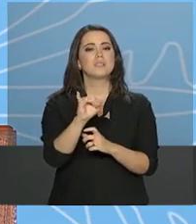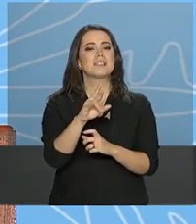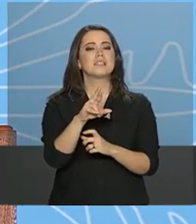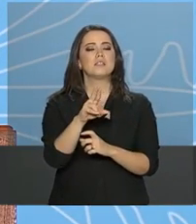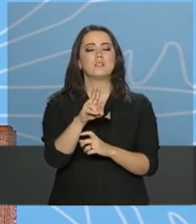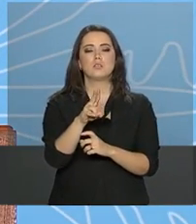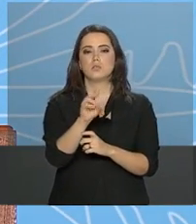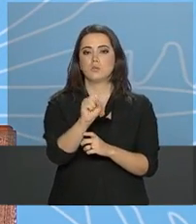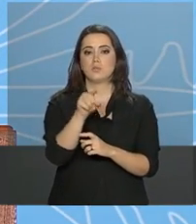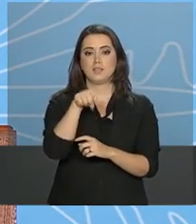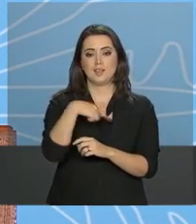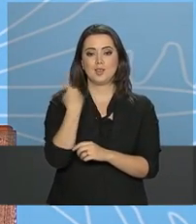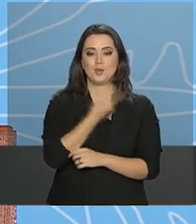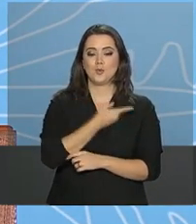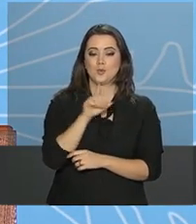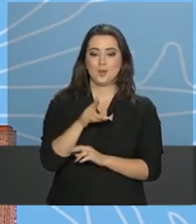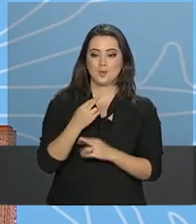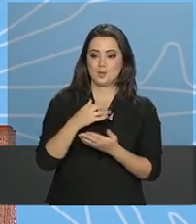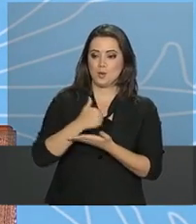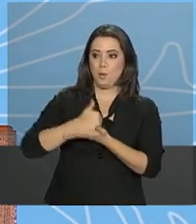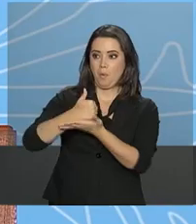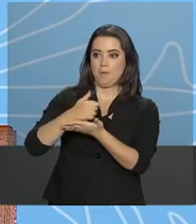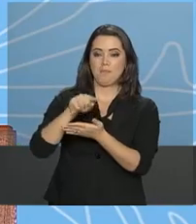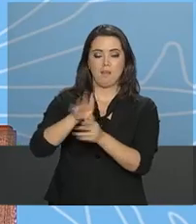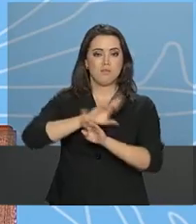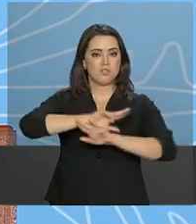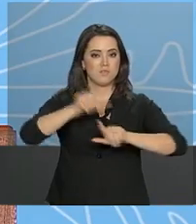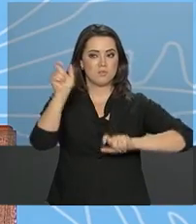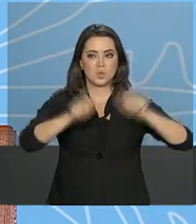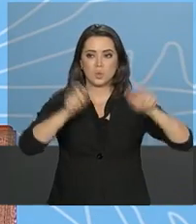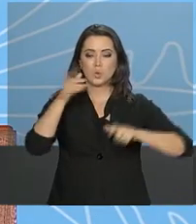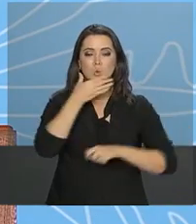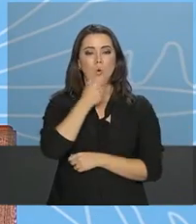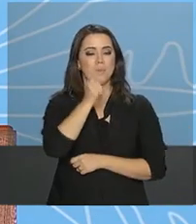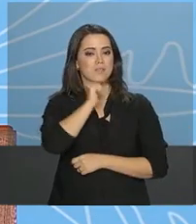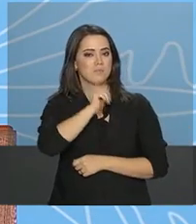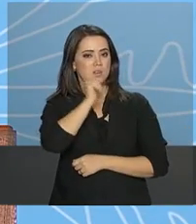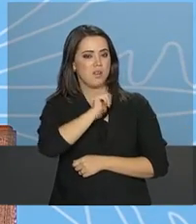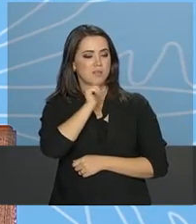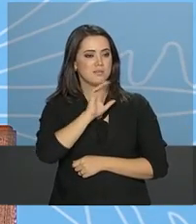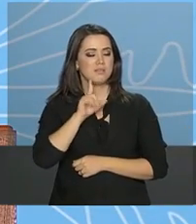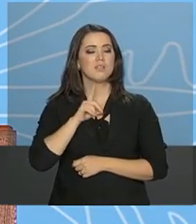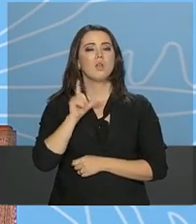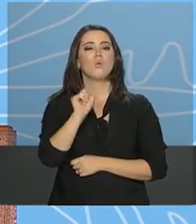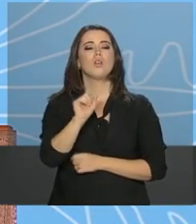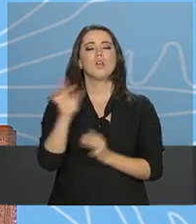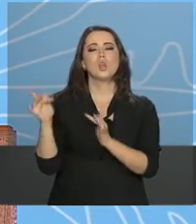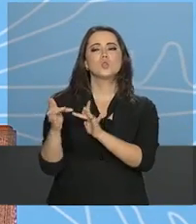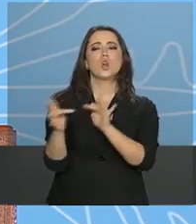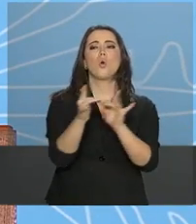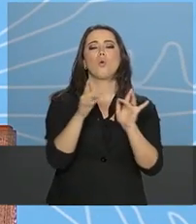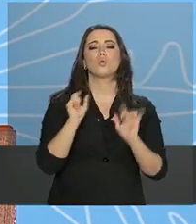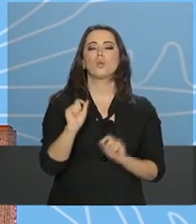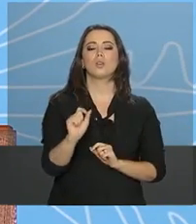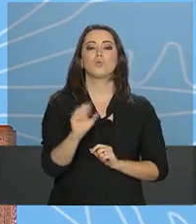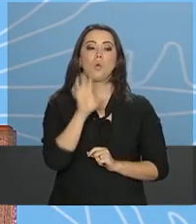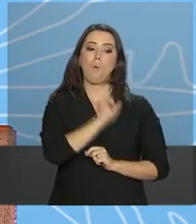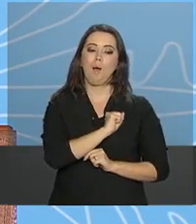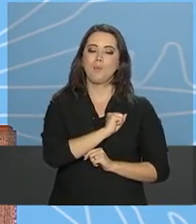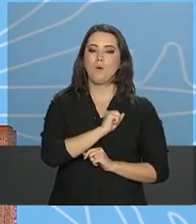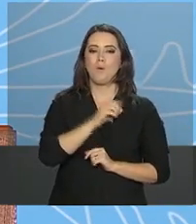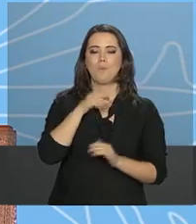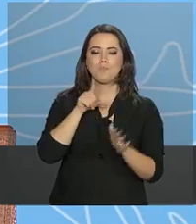idades, homens e mulheres, que têm em comum o amor ao saber, a dedicação,